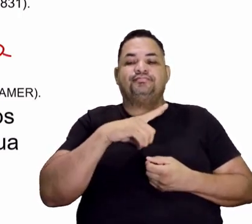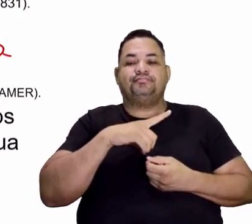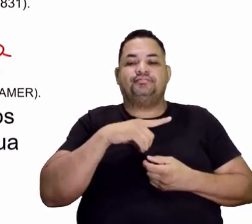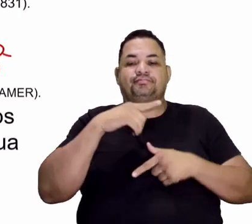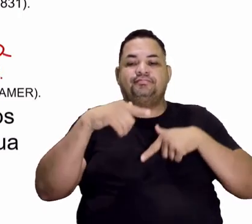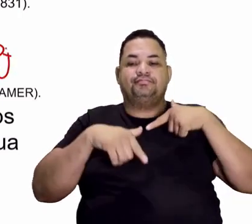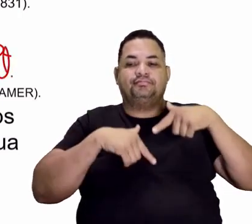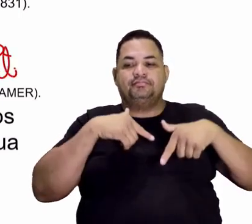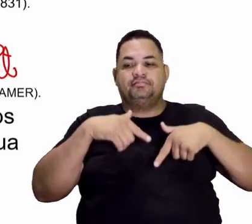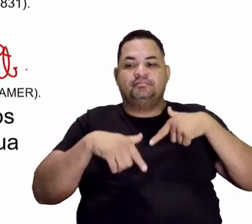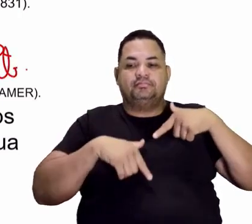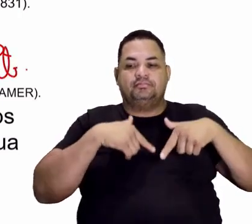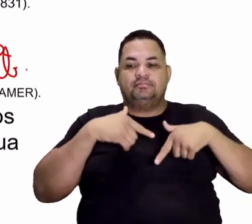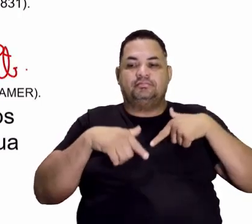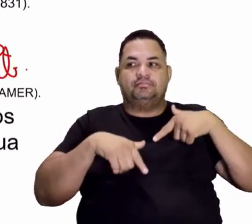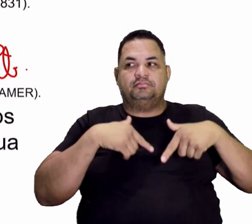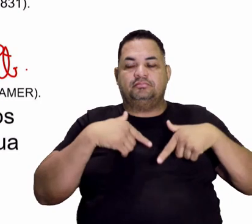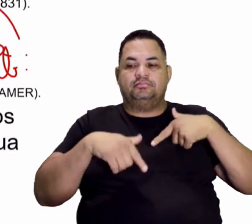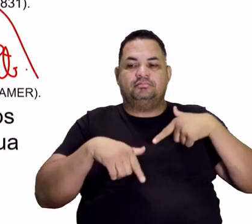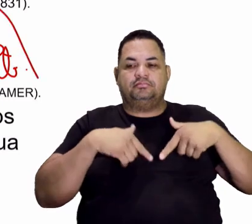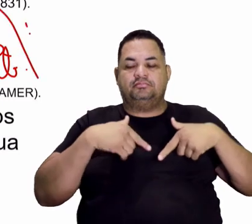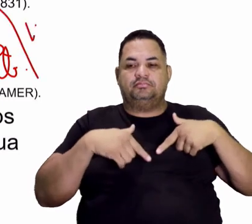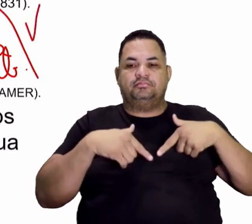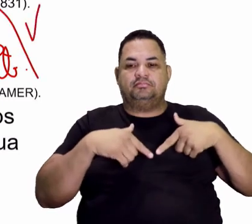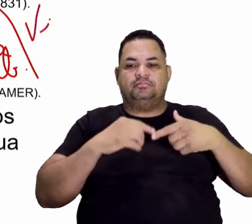O trabalho,